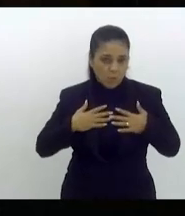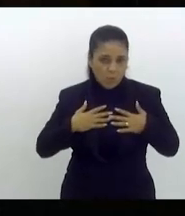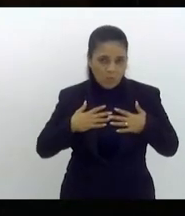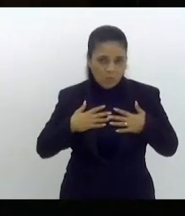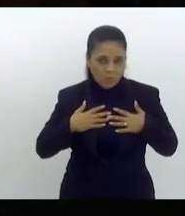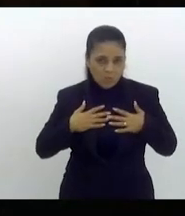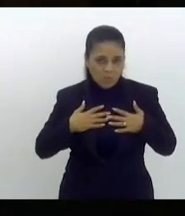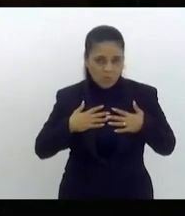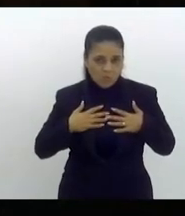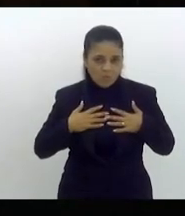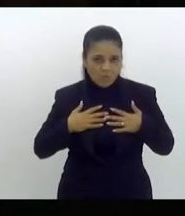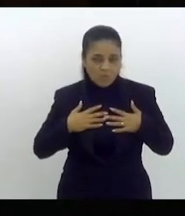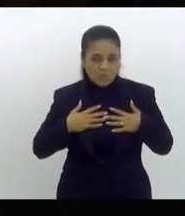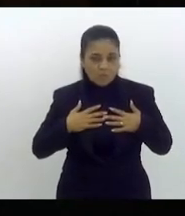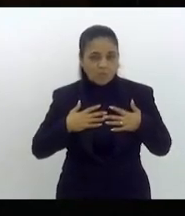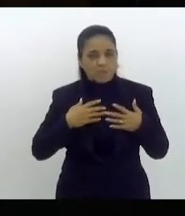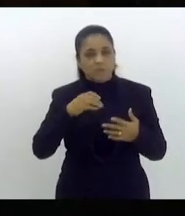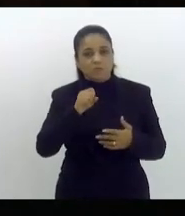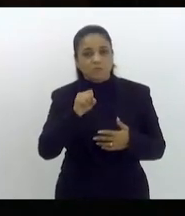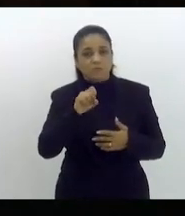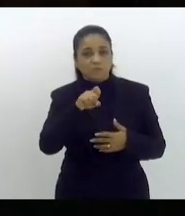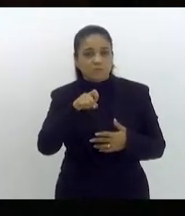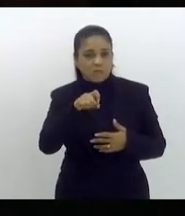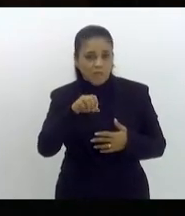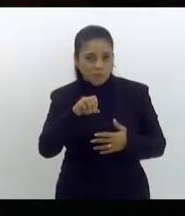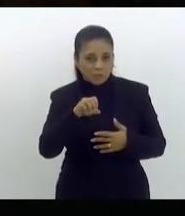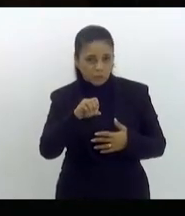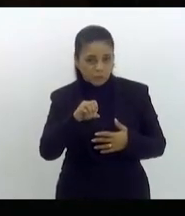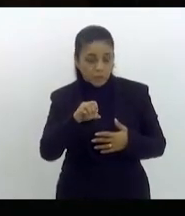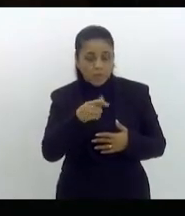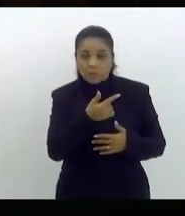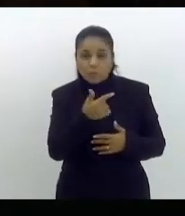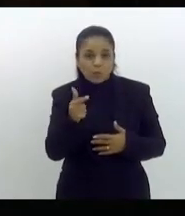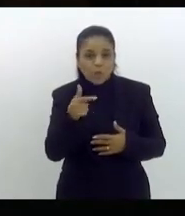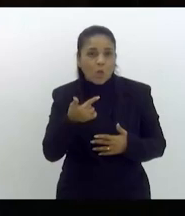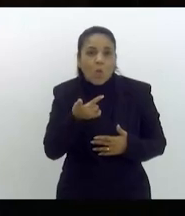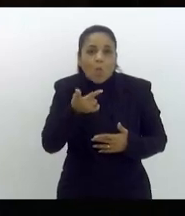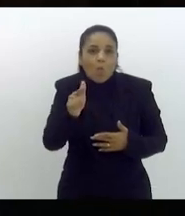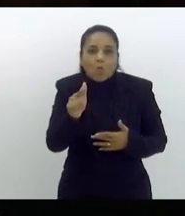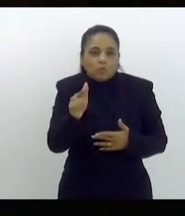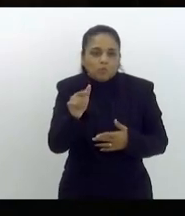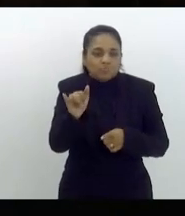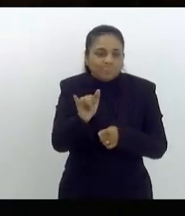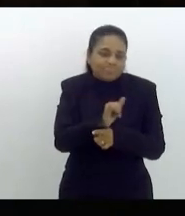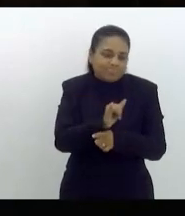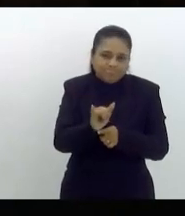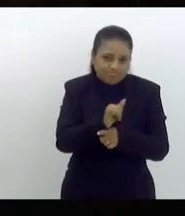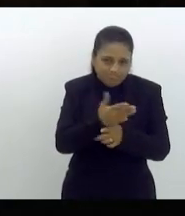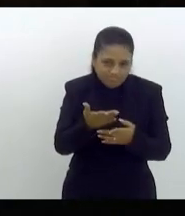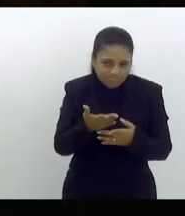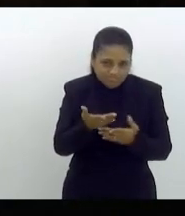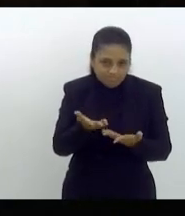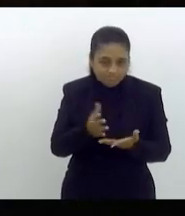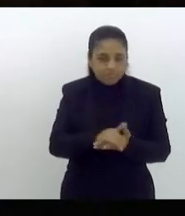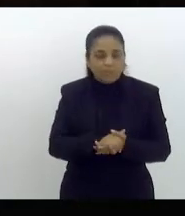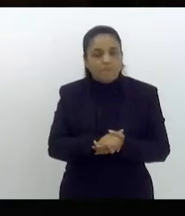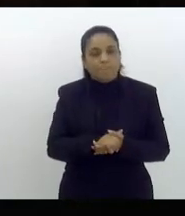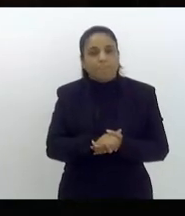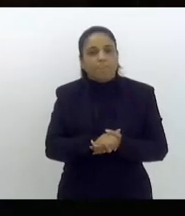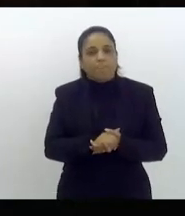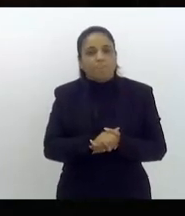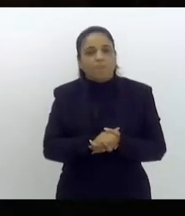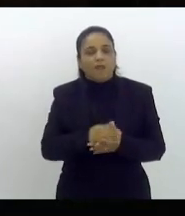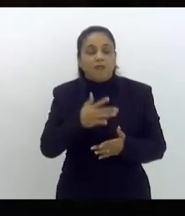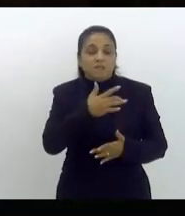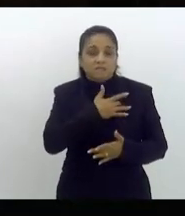o mercado da venda do sexo mas não lhe resta outra alternativa a não ser fazer o